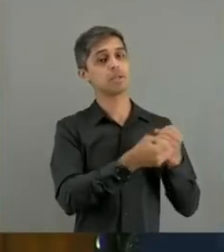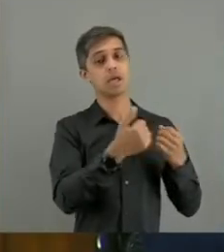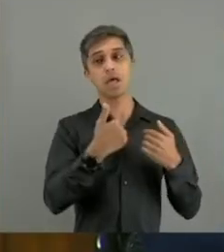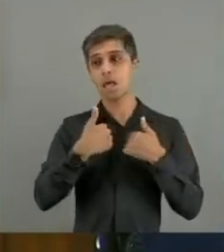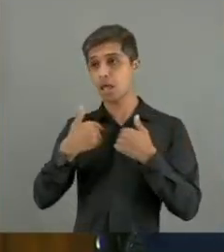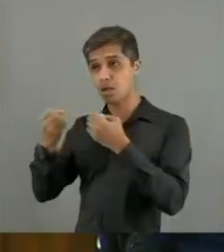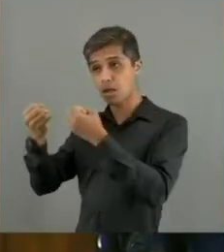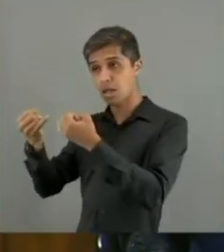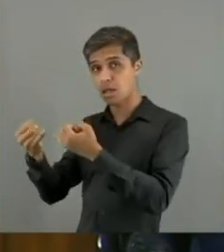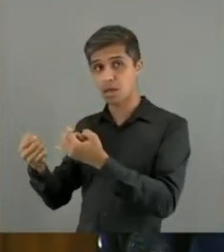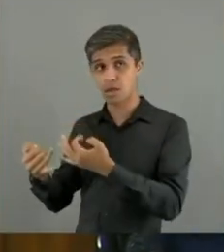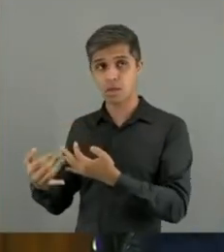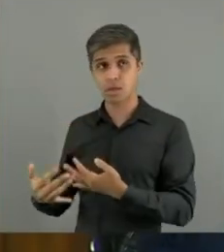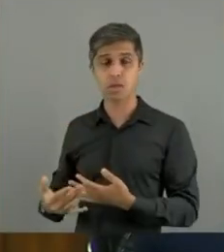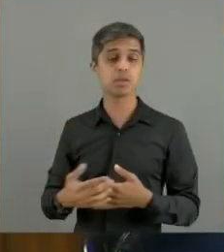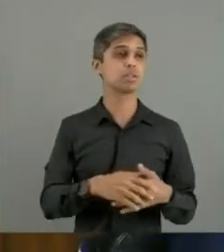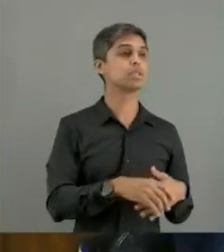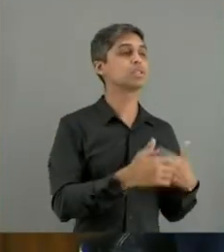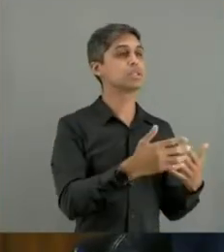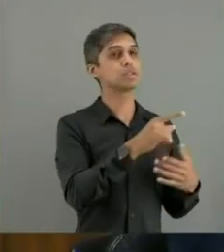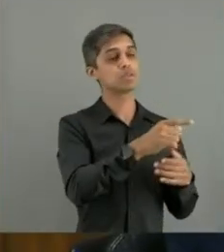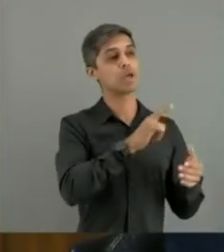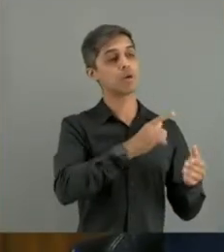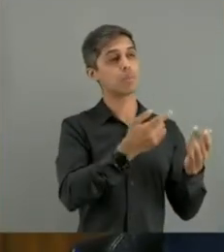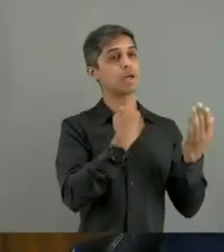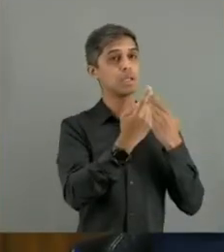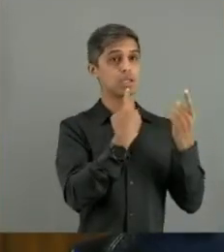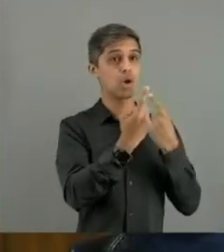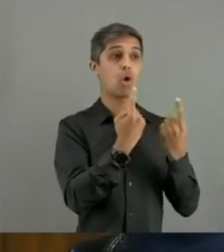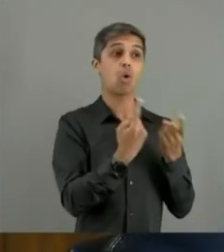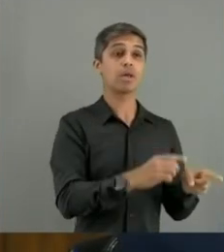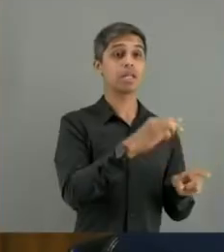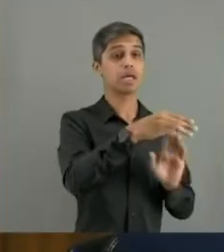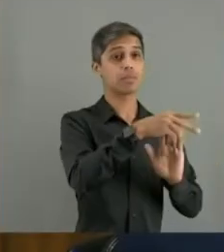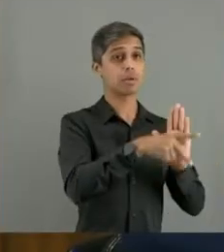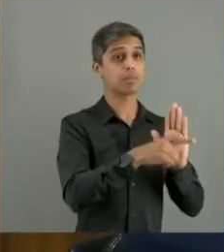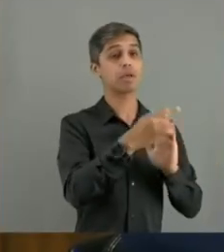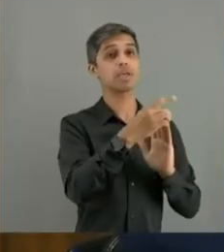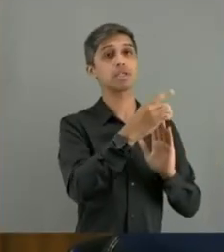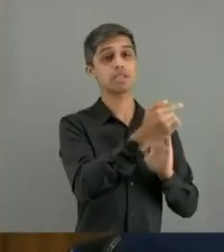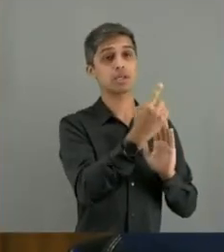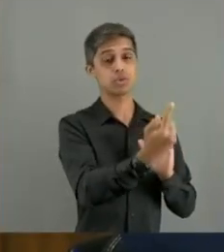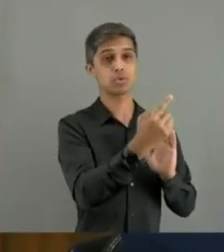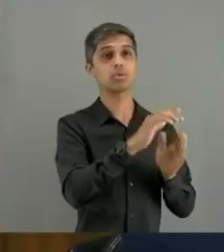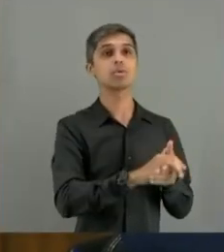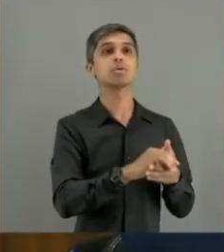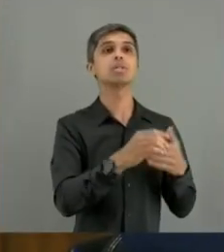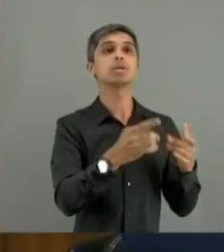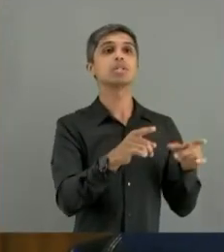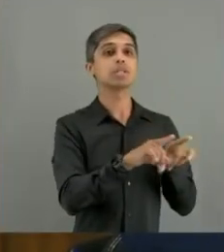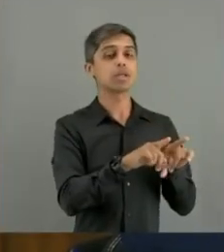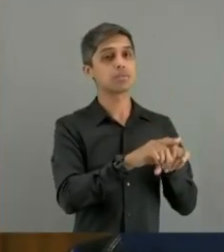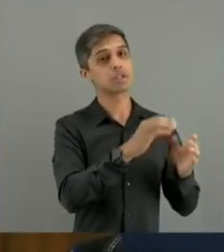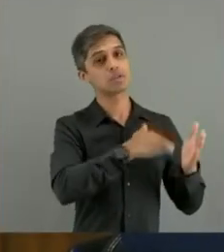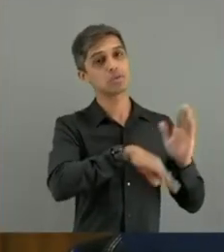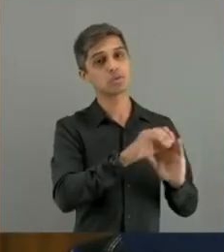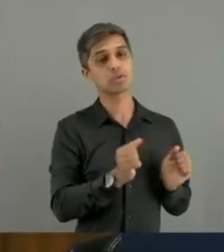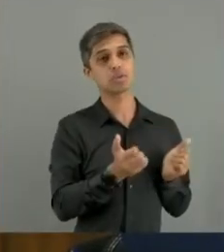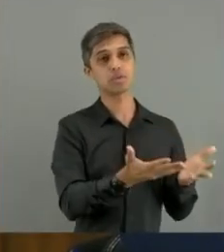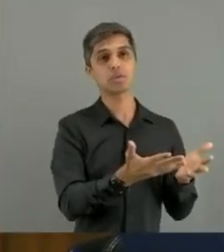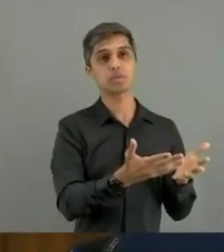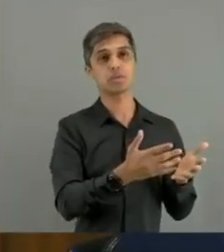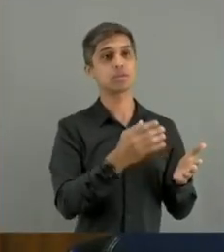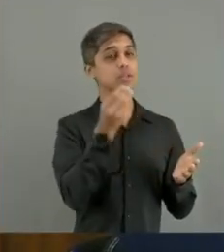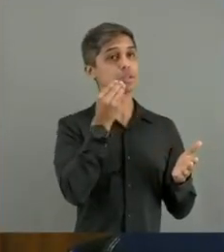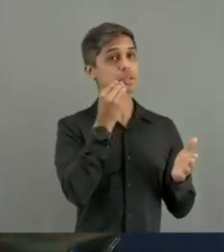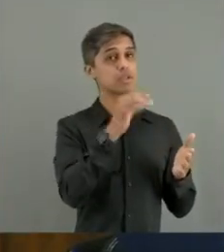senhor Medeiros aqui. Tem uma entrevista extensa da senhora contra a MP 871 e contra o pente fino e as ações que foram tomadas para